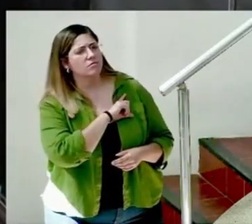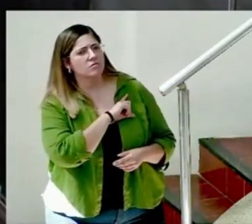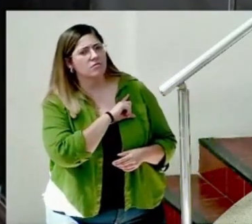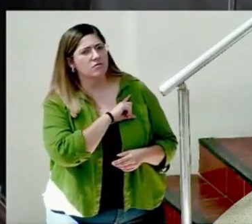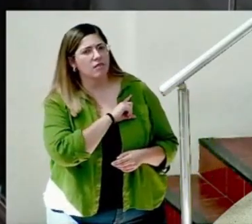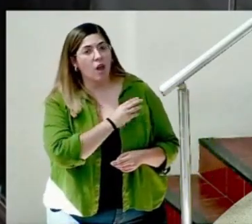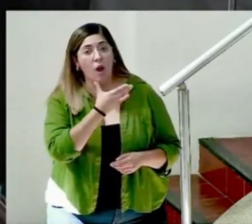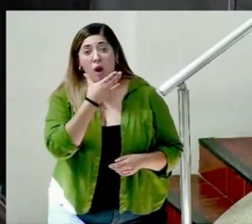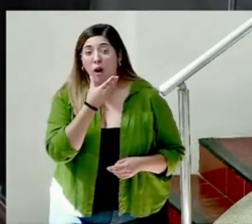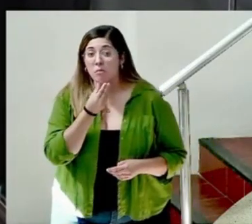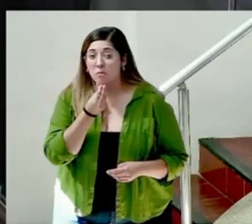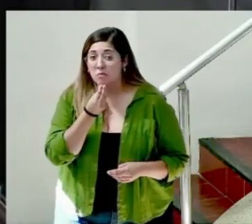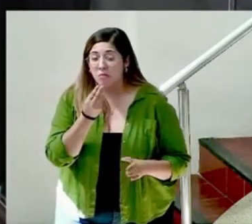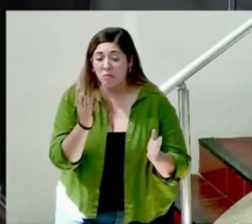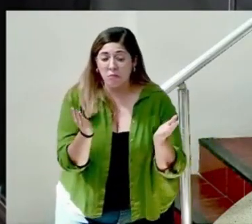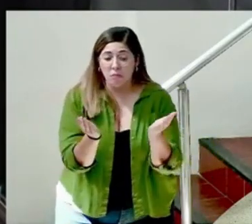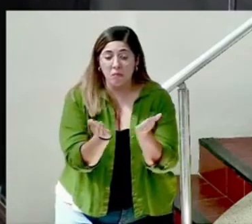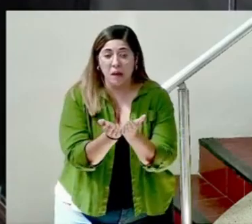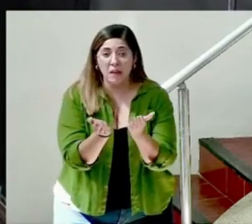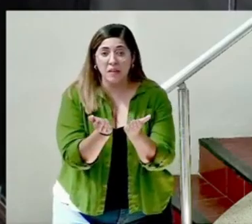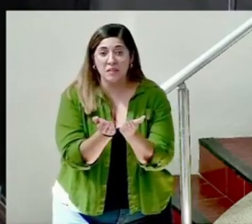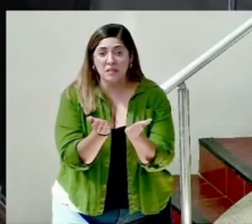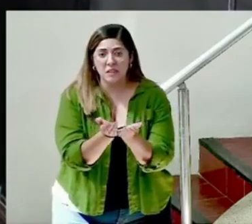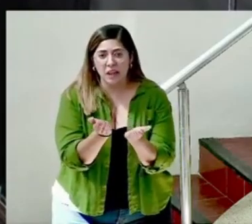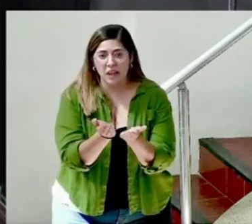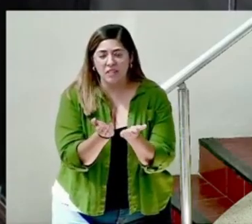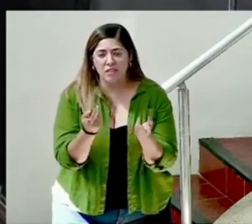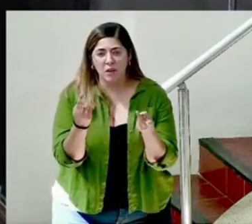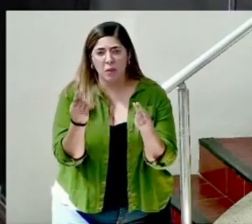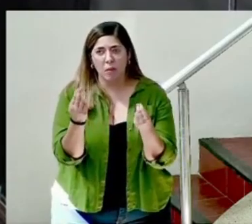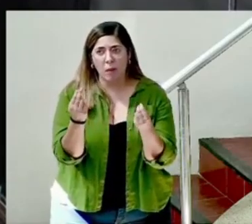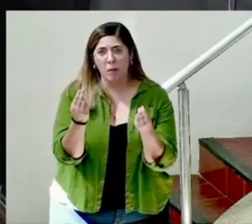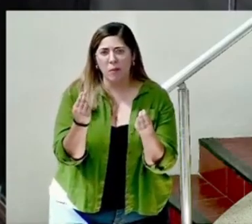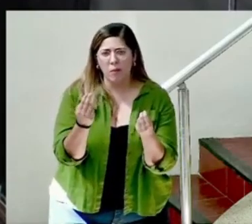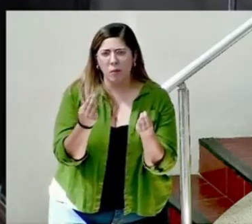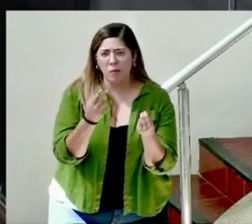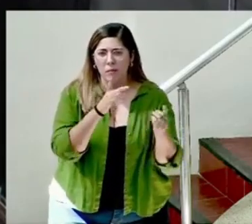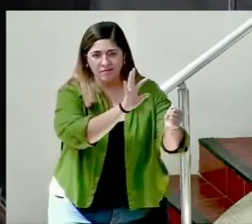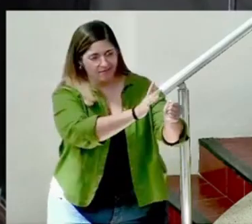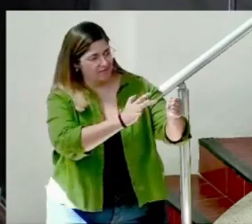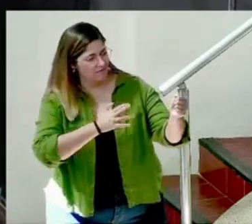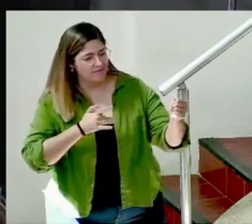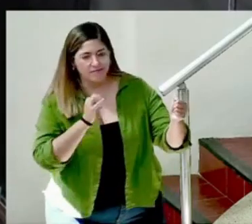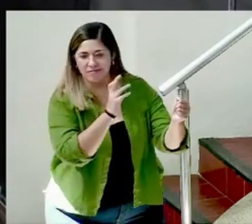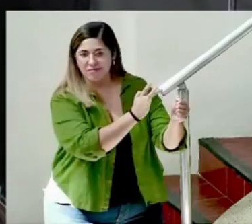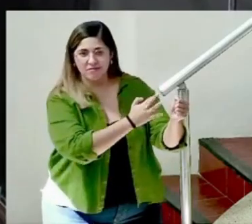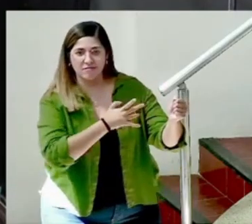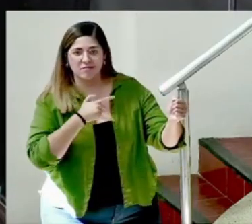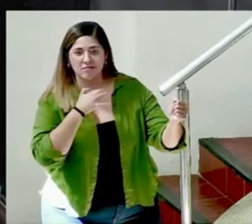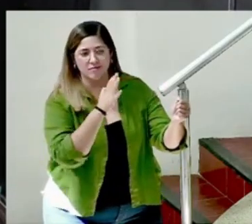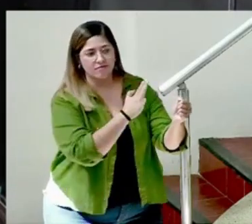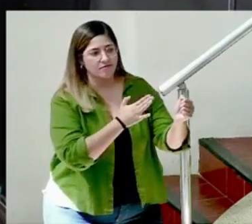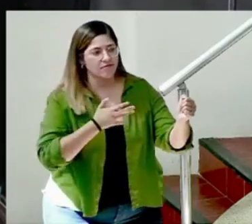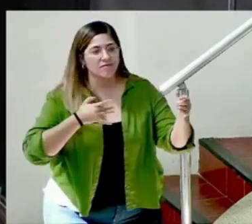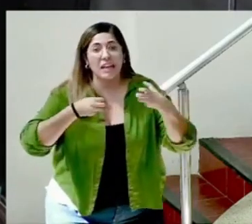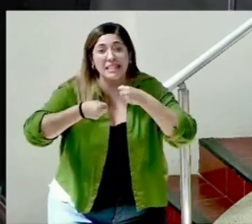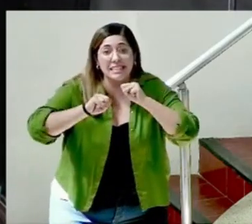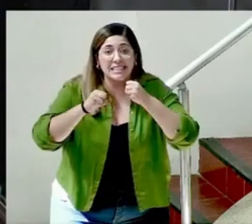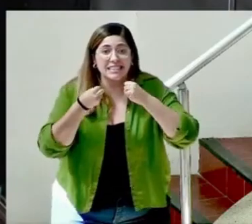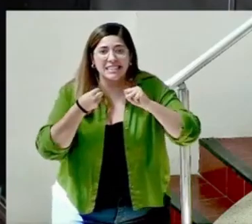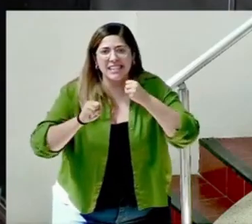homem crente como Asaf? Por exemplo, o Salmo 73 nos mostra